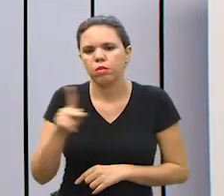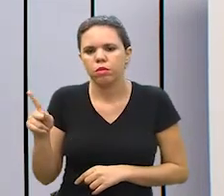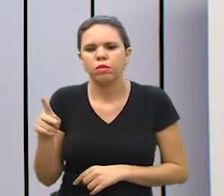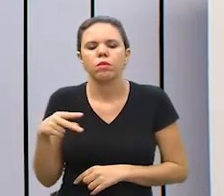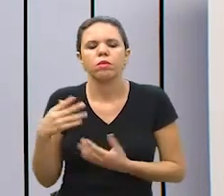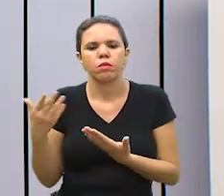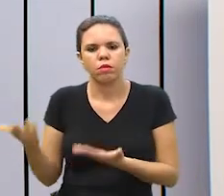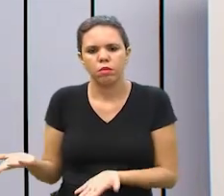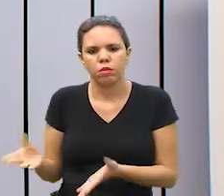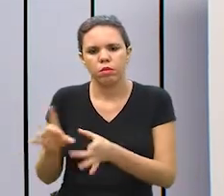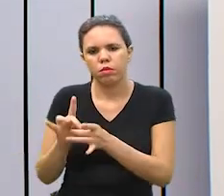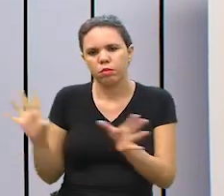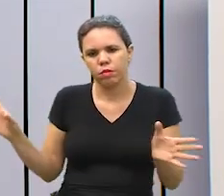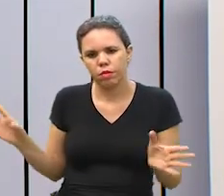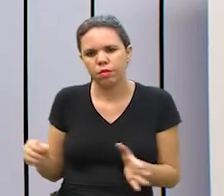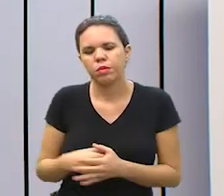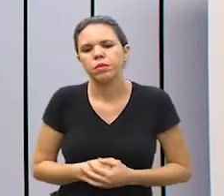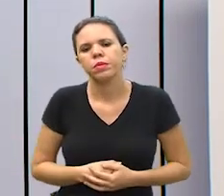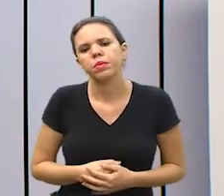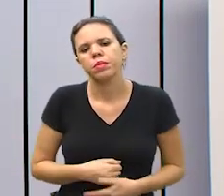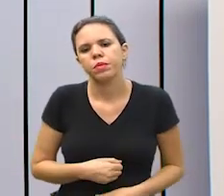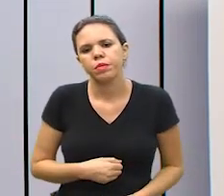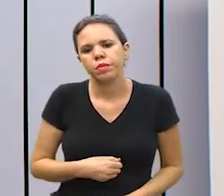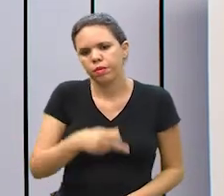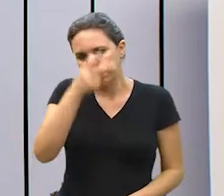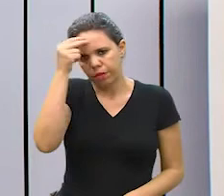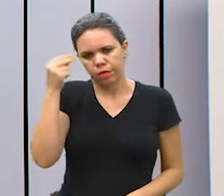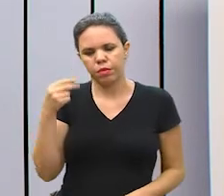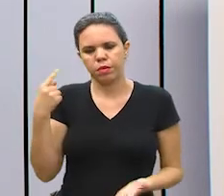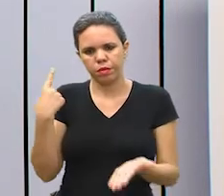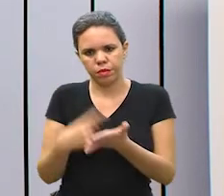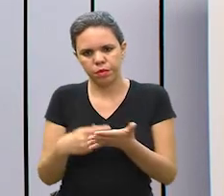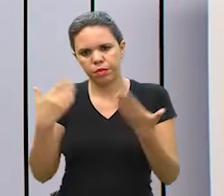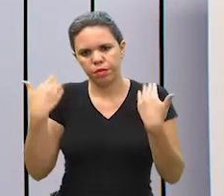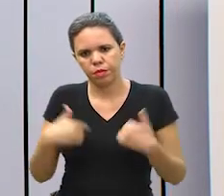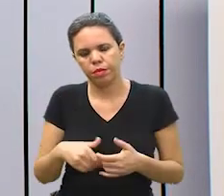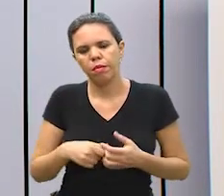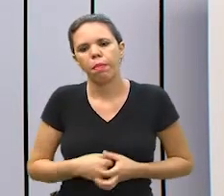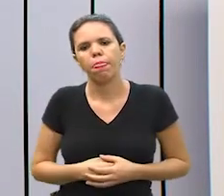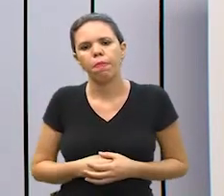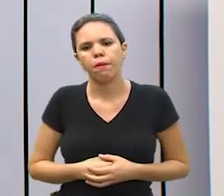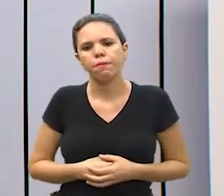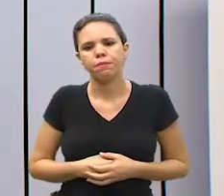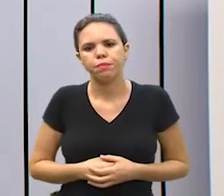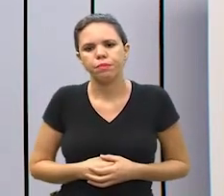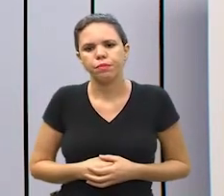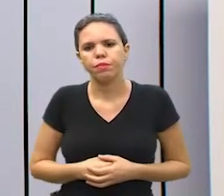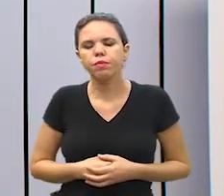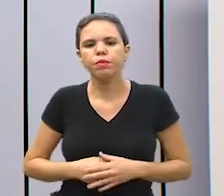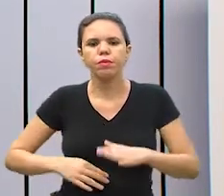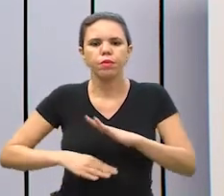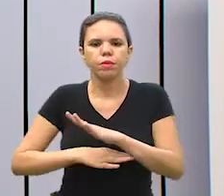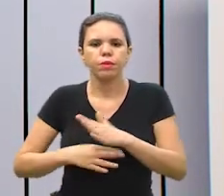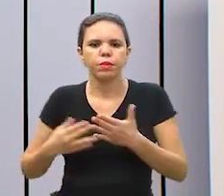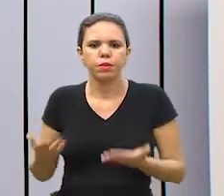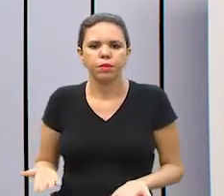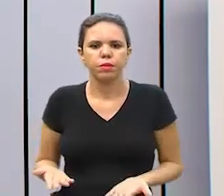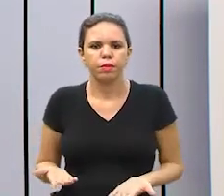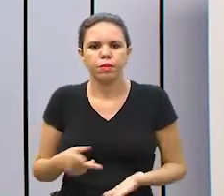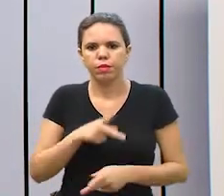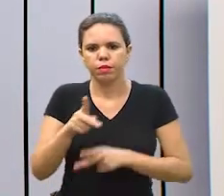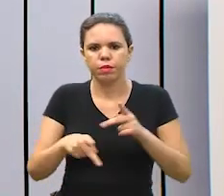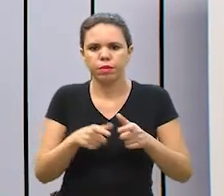presidente. E deixar aqui, né, público o nosso compromisso, né, dessa Casa Legislativa com